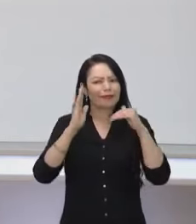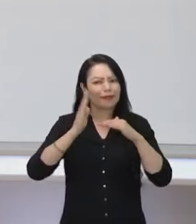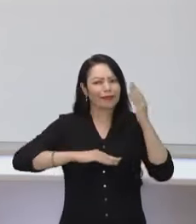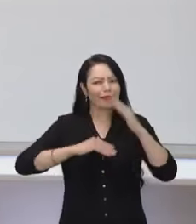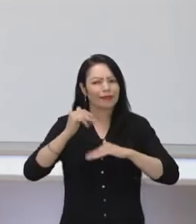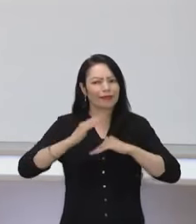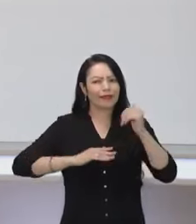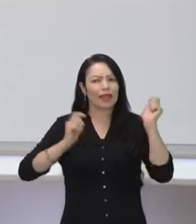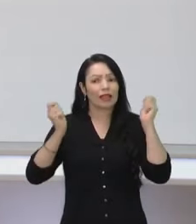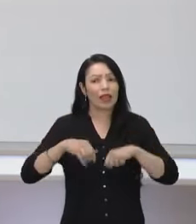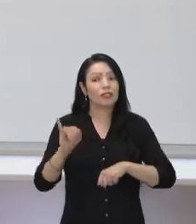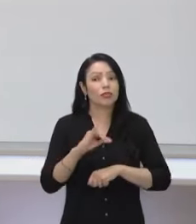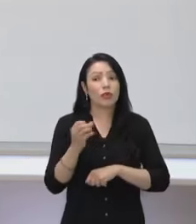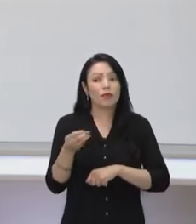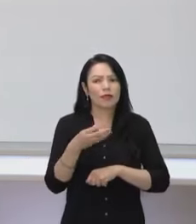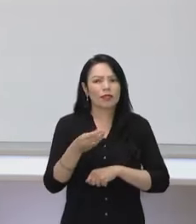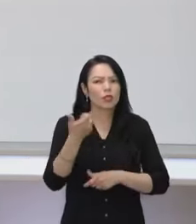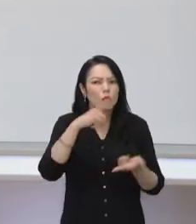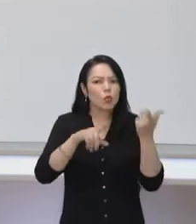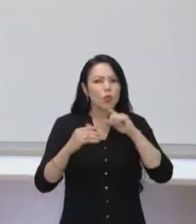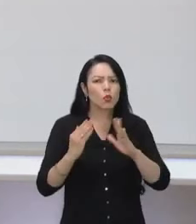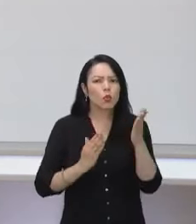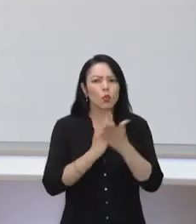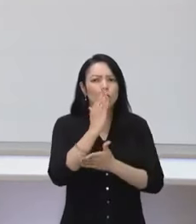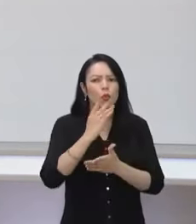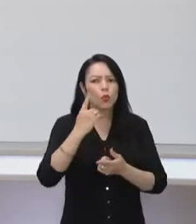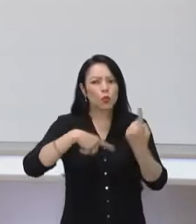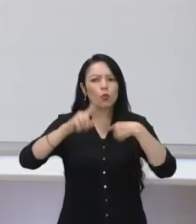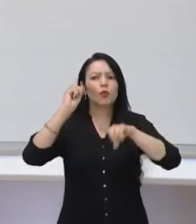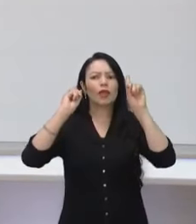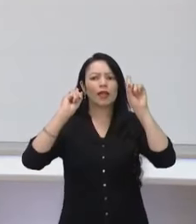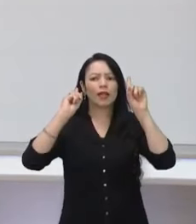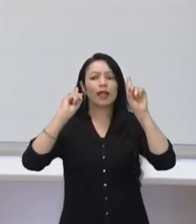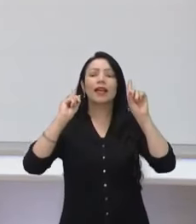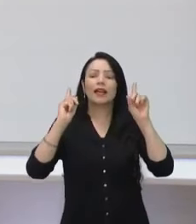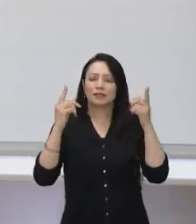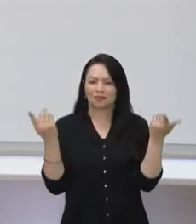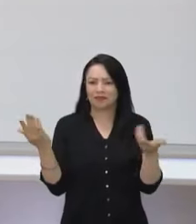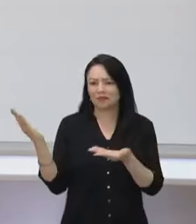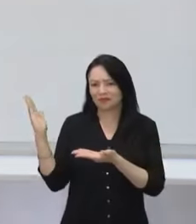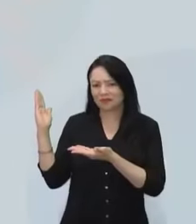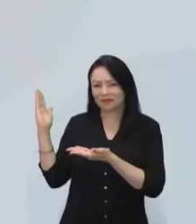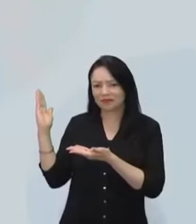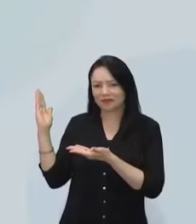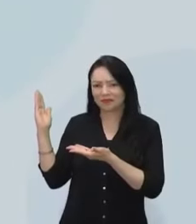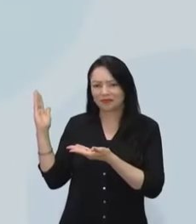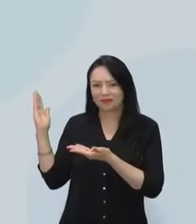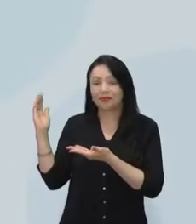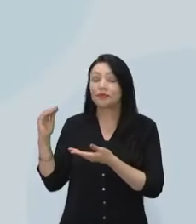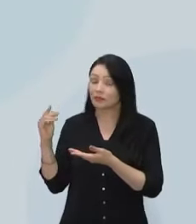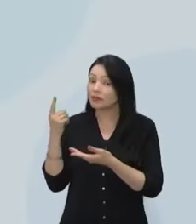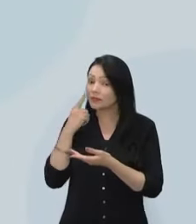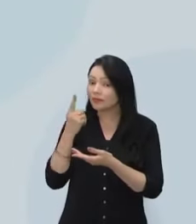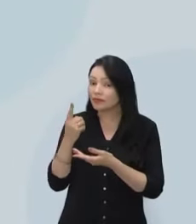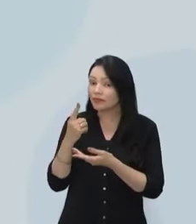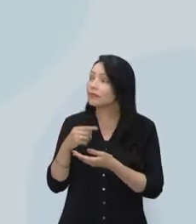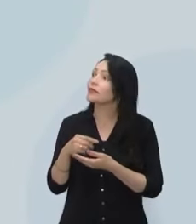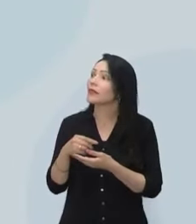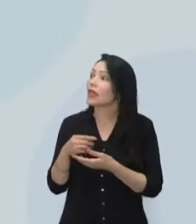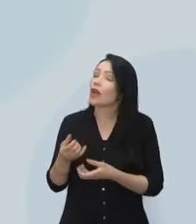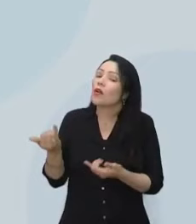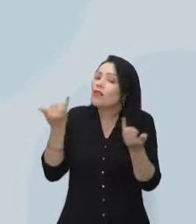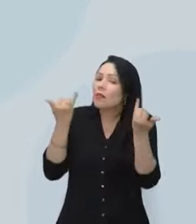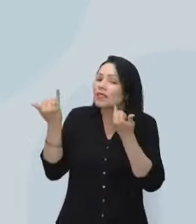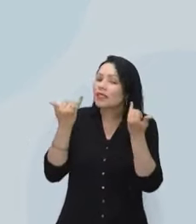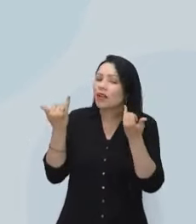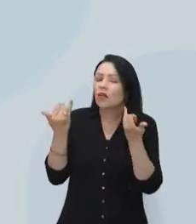humano de inovar, de se superar, né? Então a questão era essa. Pode voltar a questão para a tela. Então olha só. Um dado